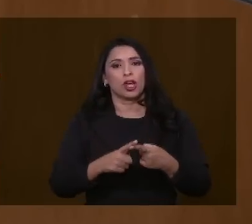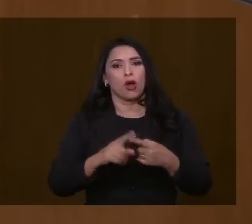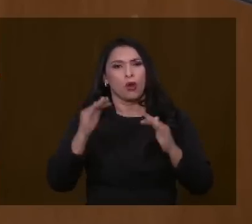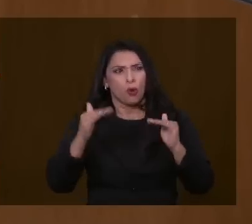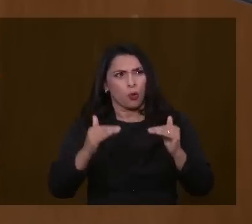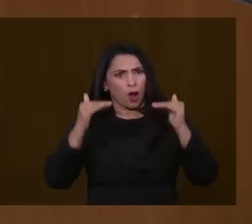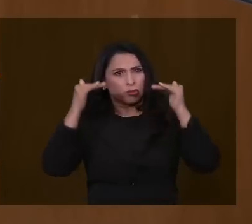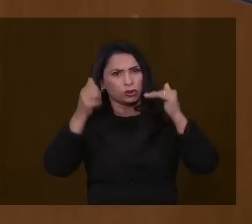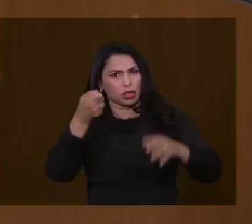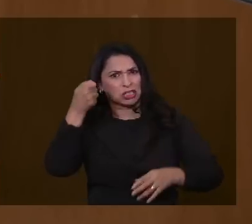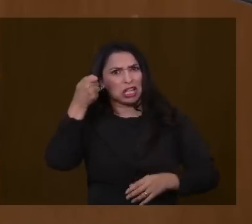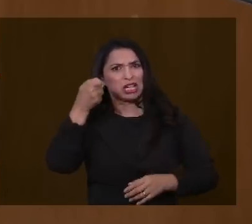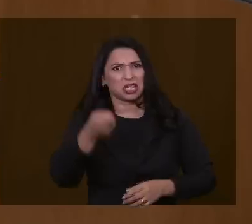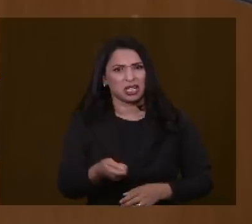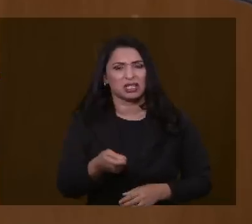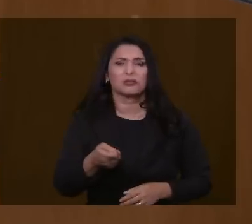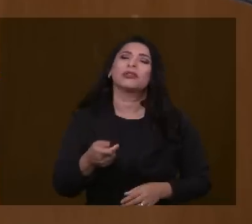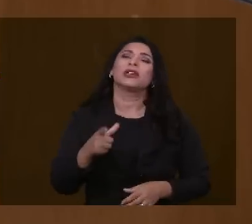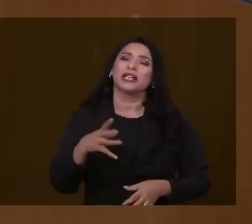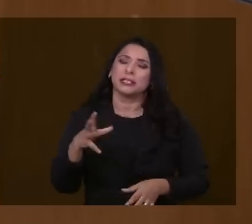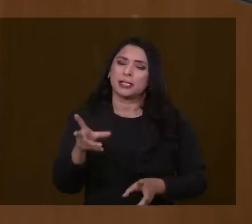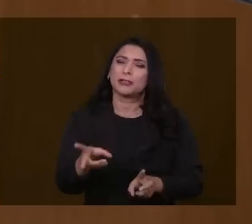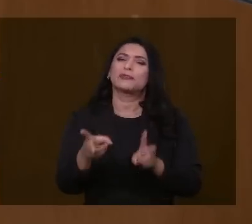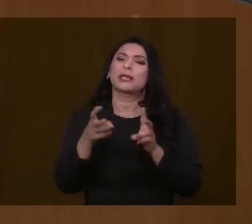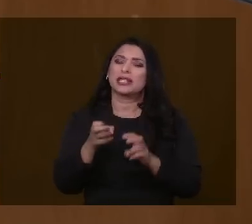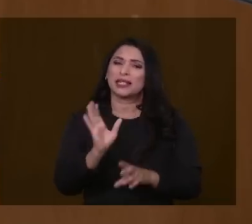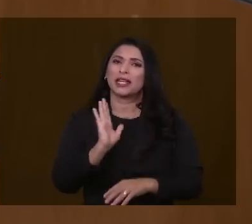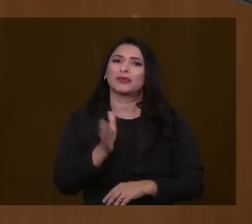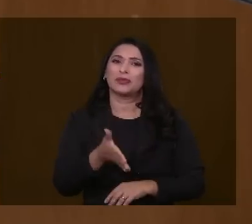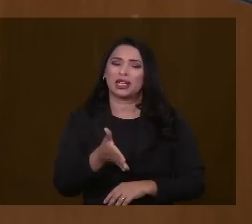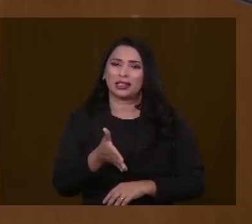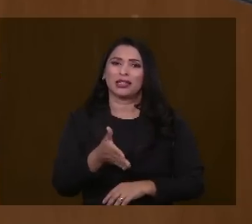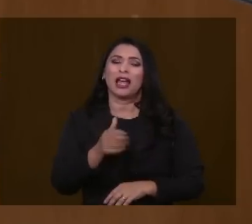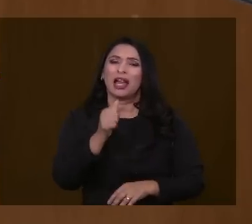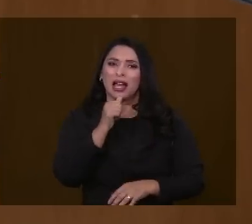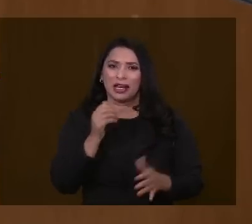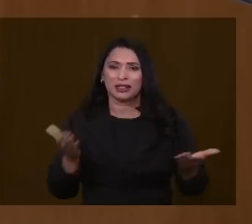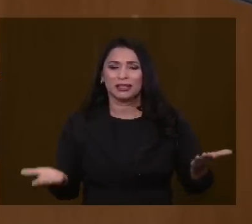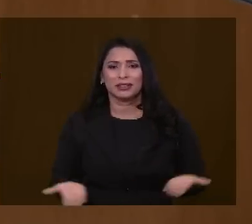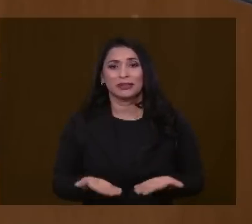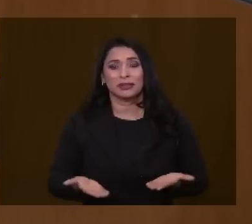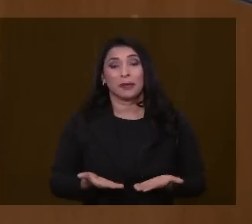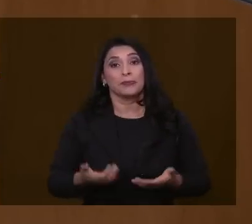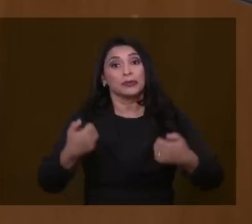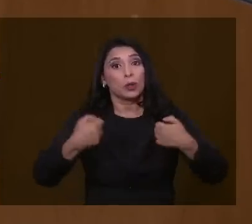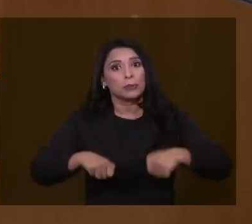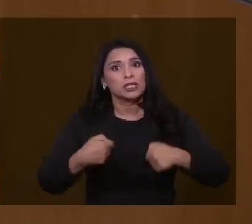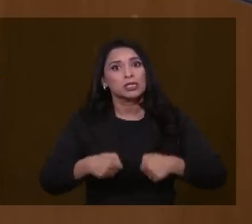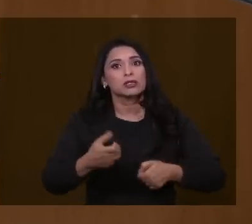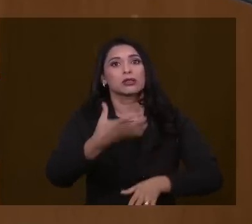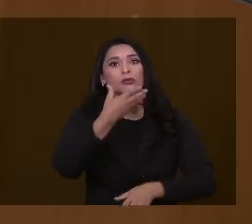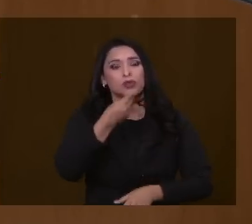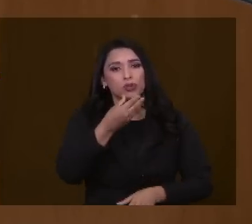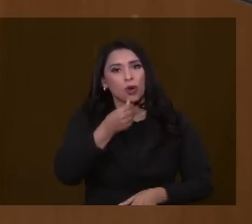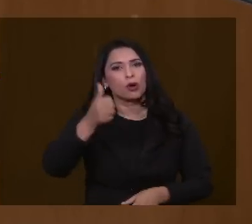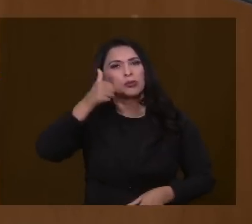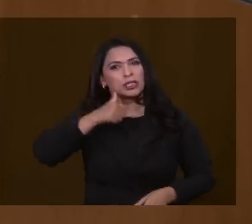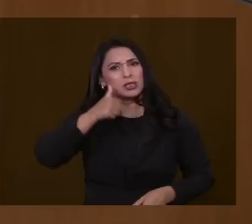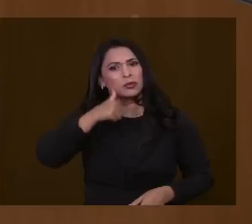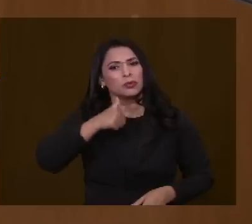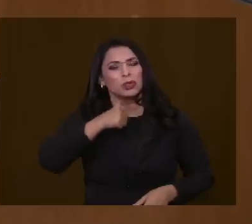do autoritarismo ainda se fazem sentir. O tempo requer, por tudo isso, homens e mulheres de